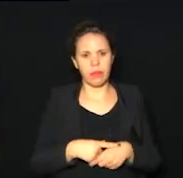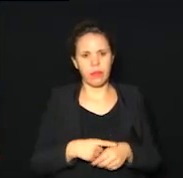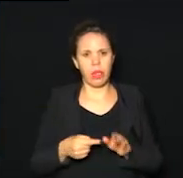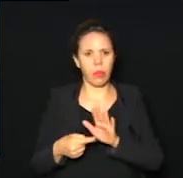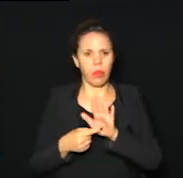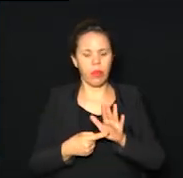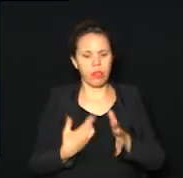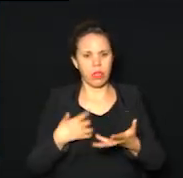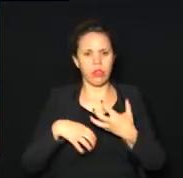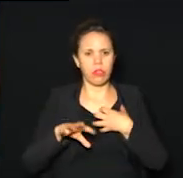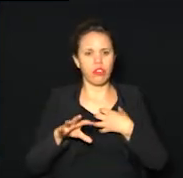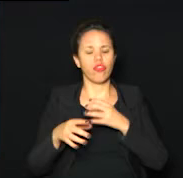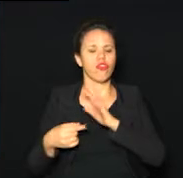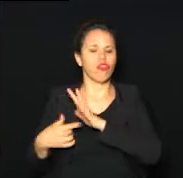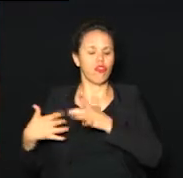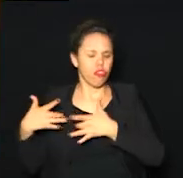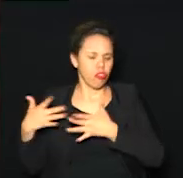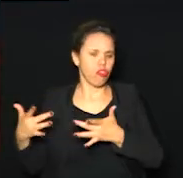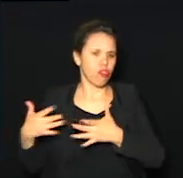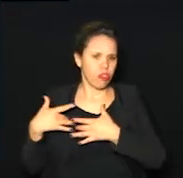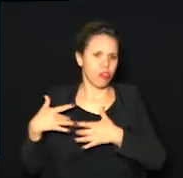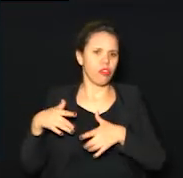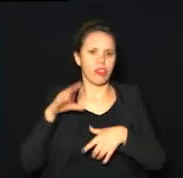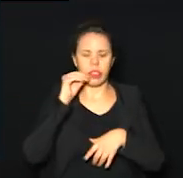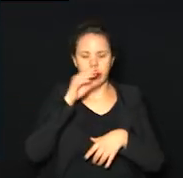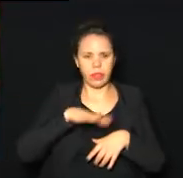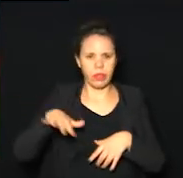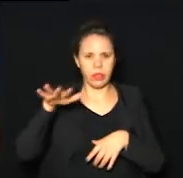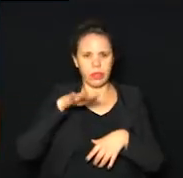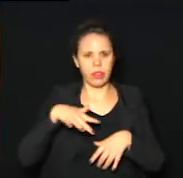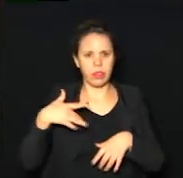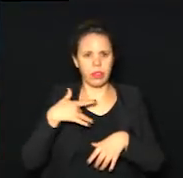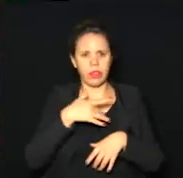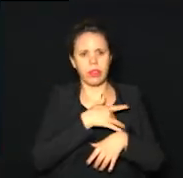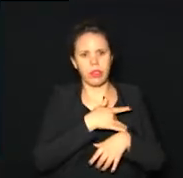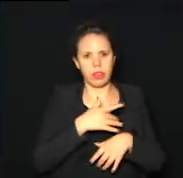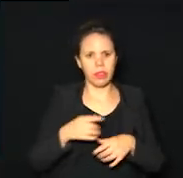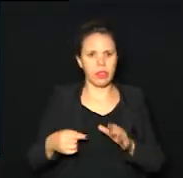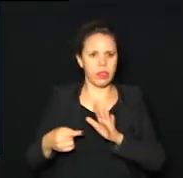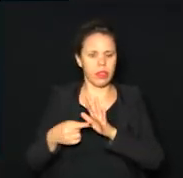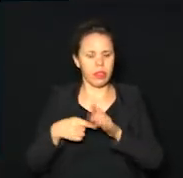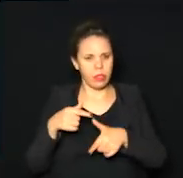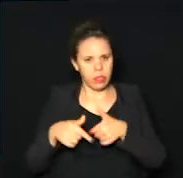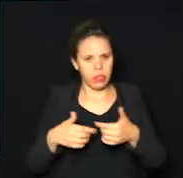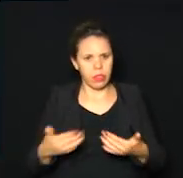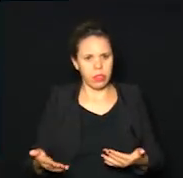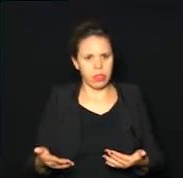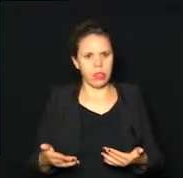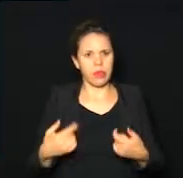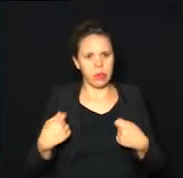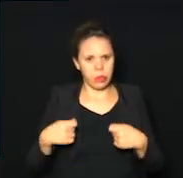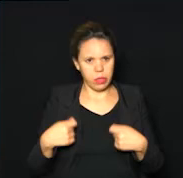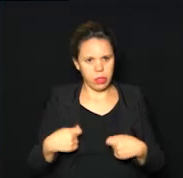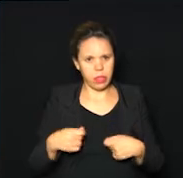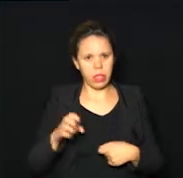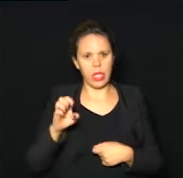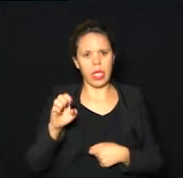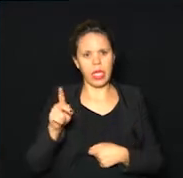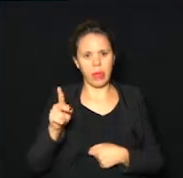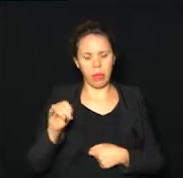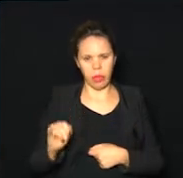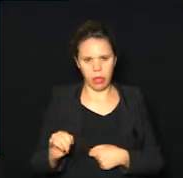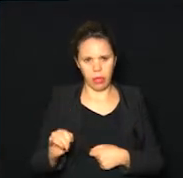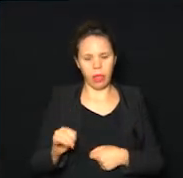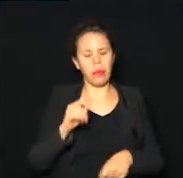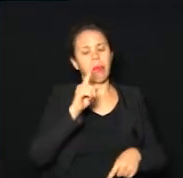a solidariedade aos trabalhadores da área de saúde que estão na ponta do processo, que precisam de IPIs, precisam